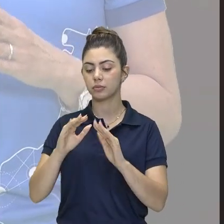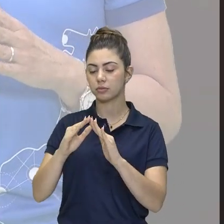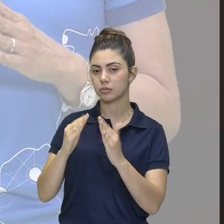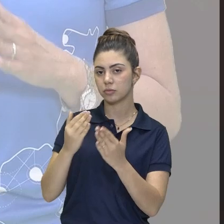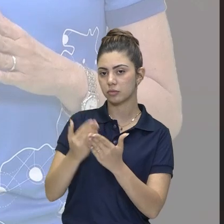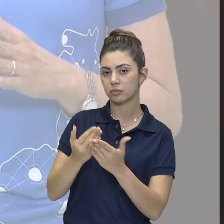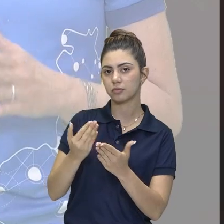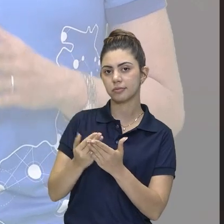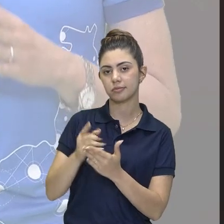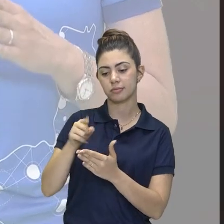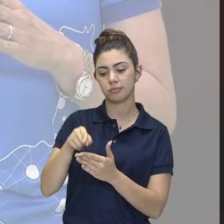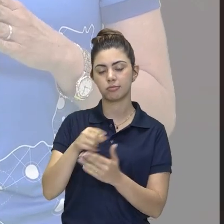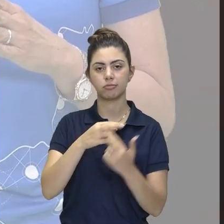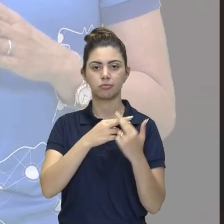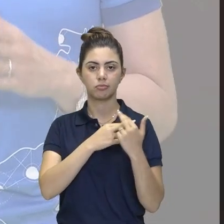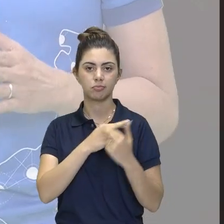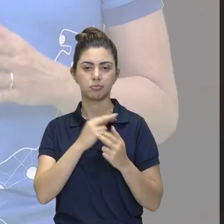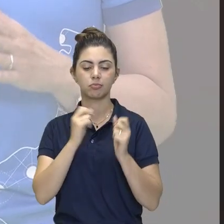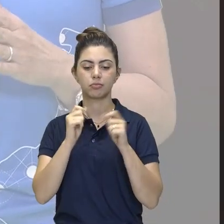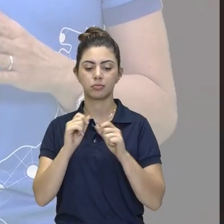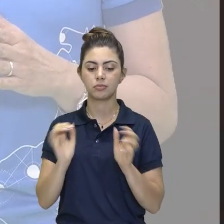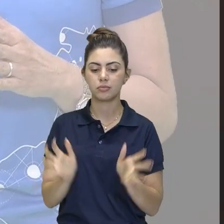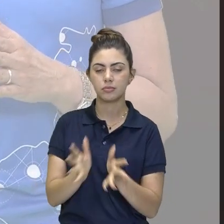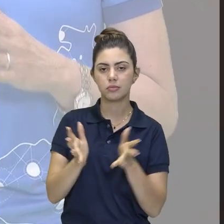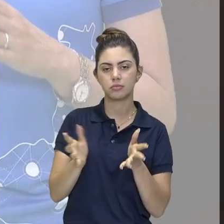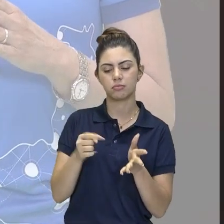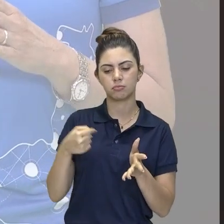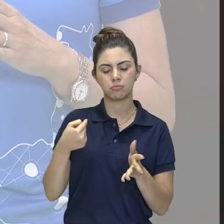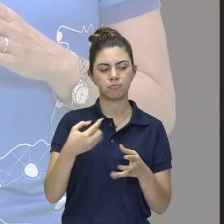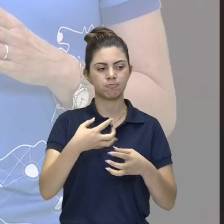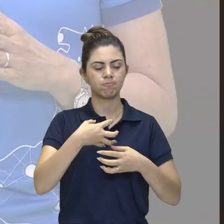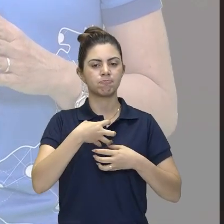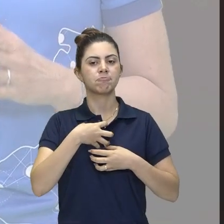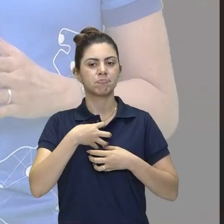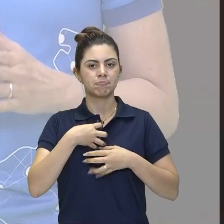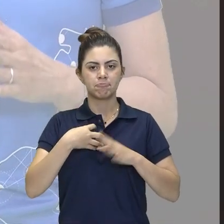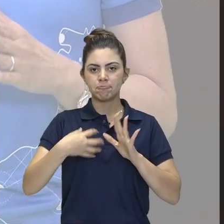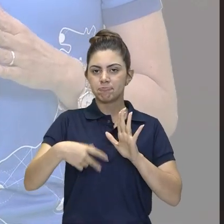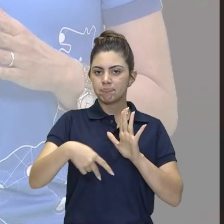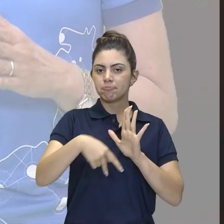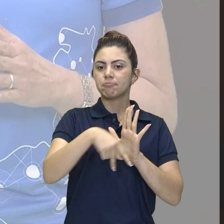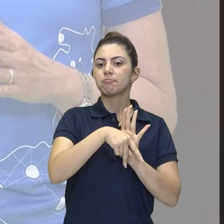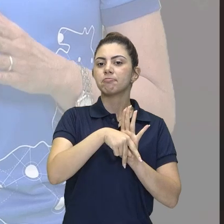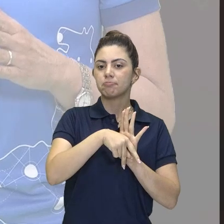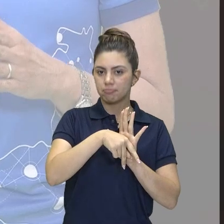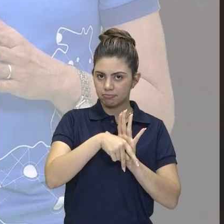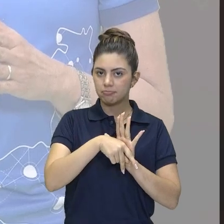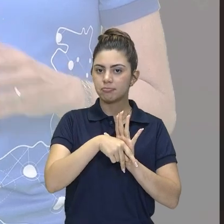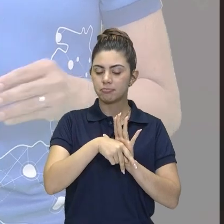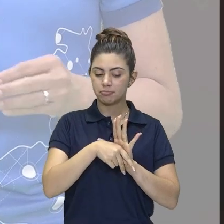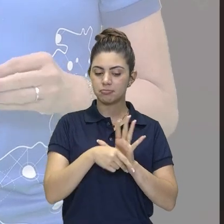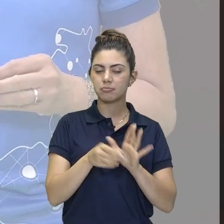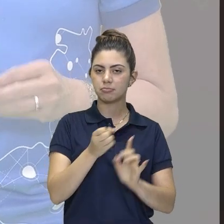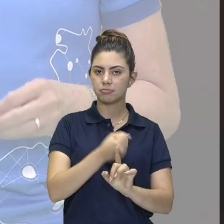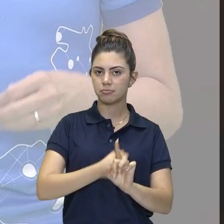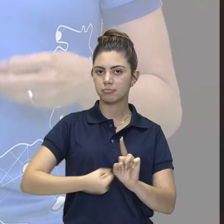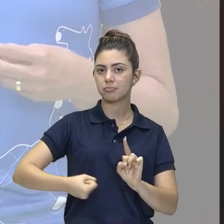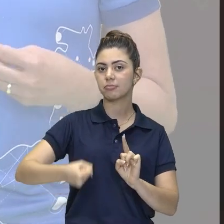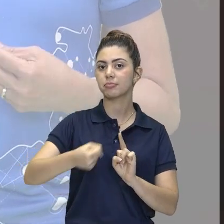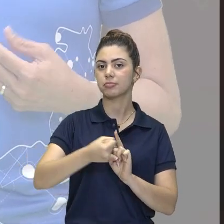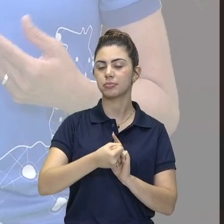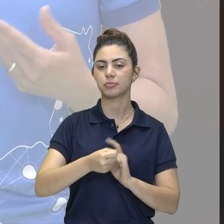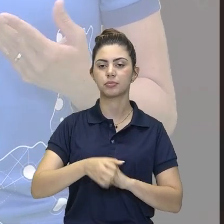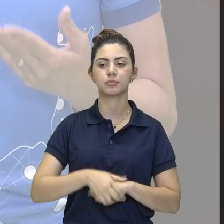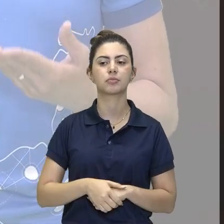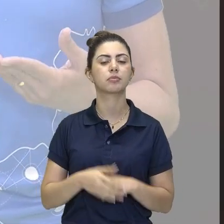pela construção do nosso sentimento de pertencer a um meio social. É claro,